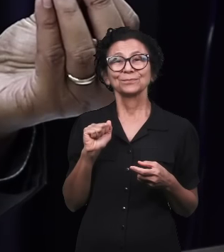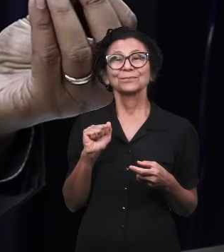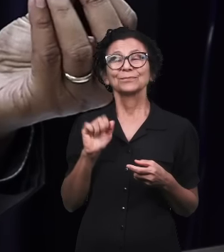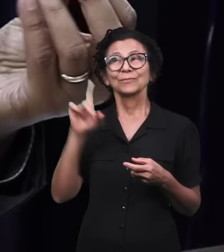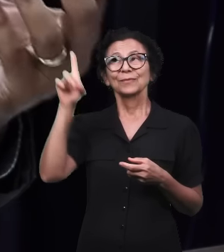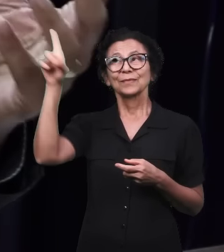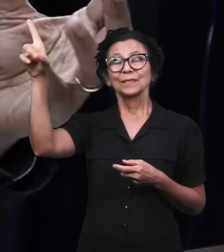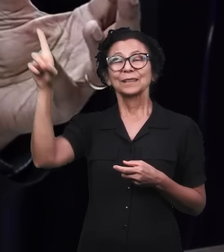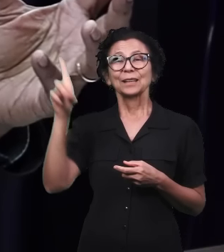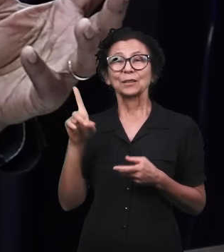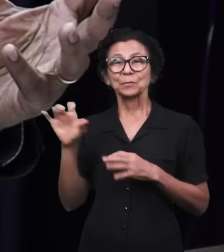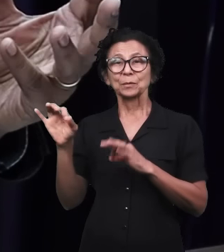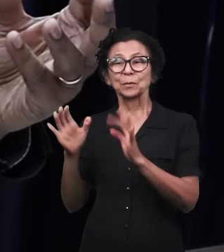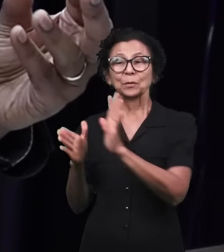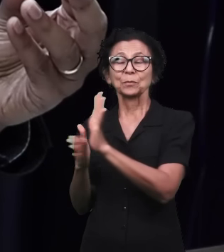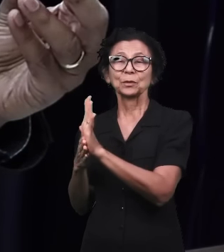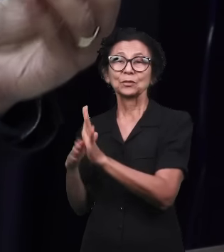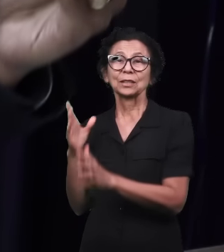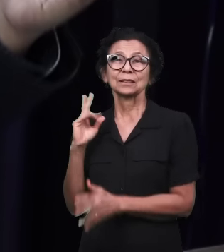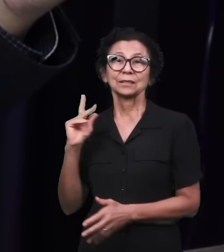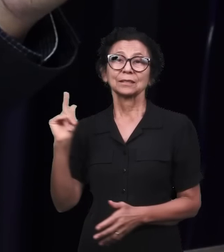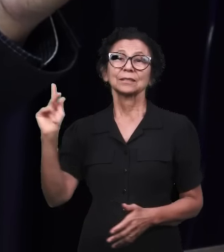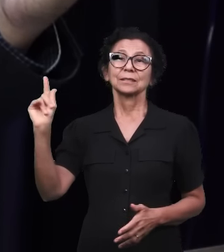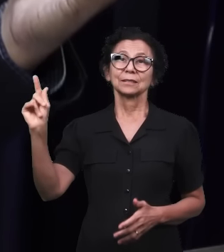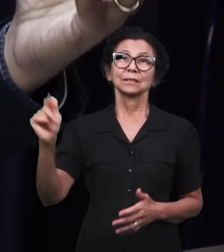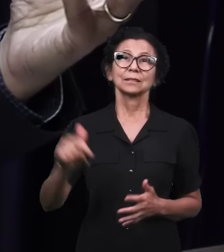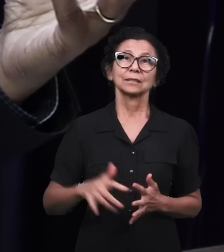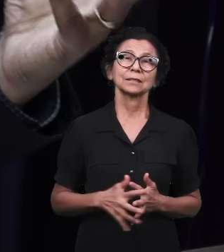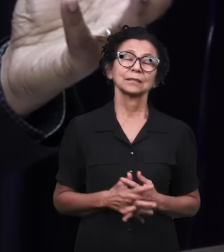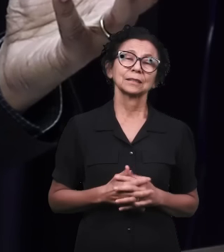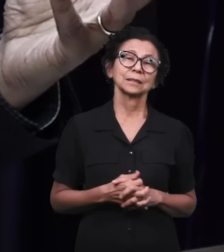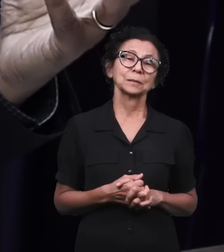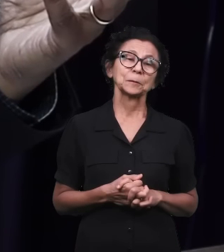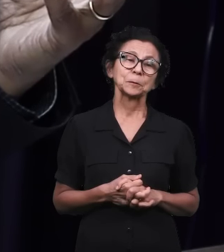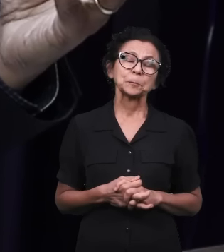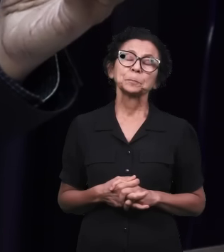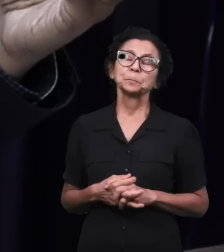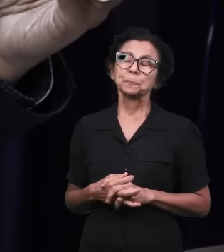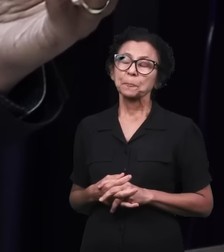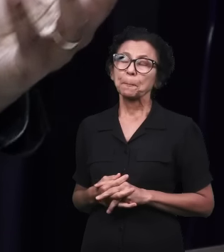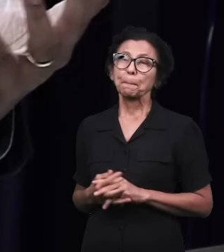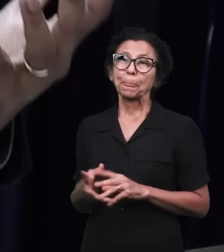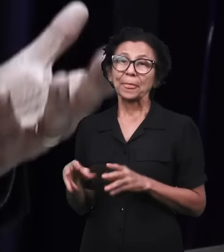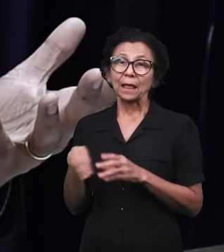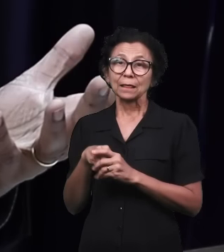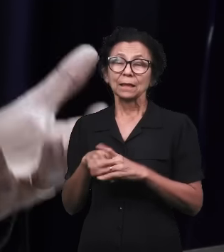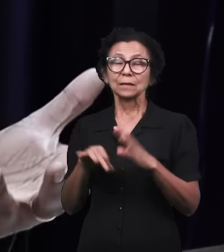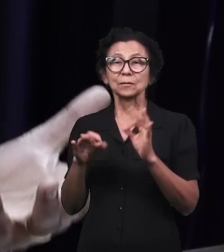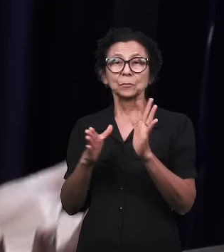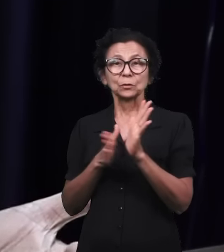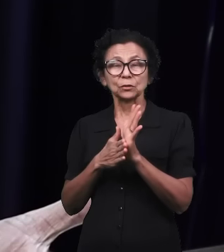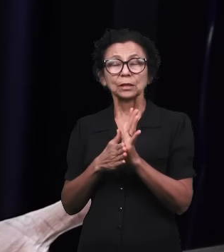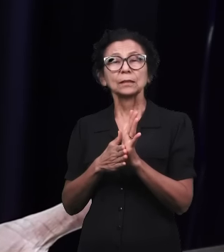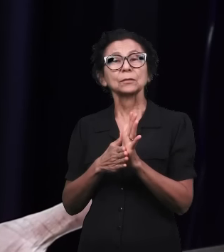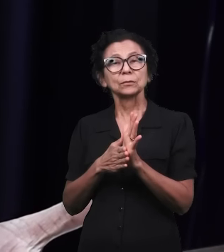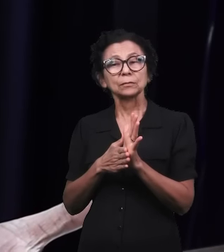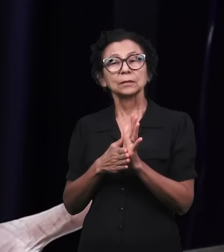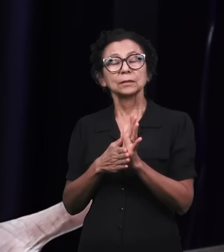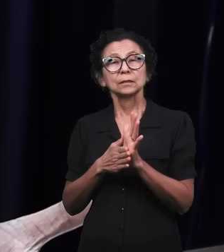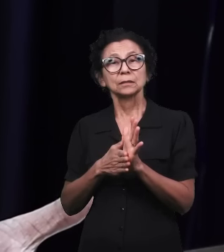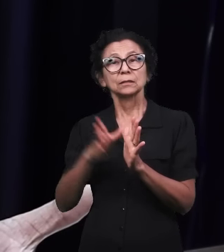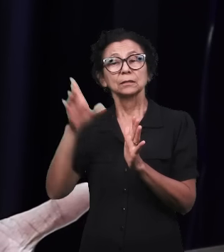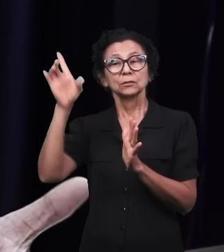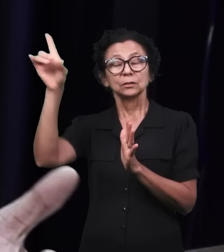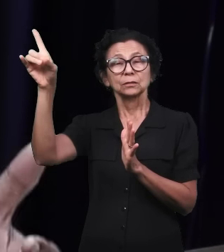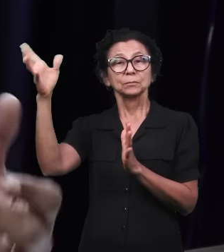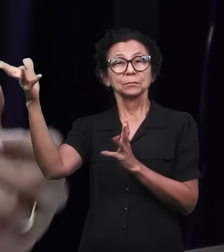eterno, Nós vemos estava incluído dentro do projeto de Deus, desse Deus maravilhoso que criou